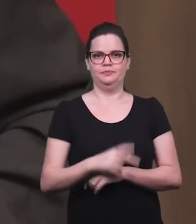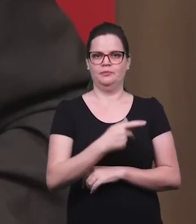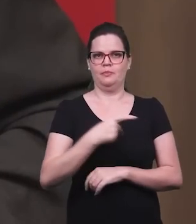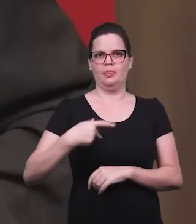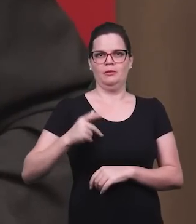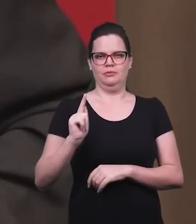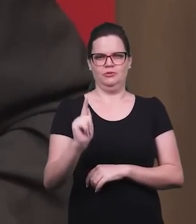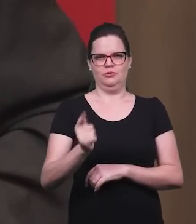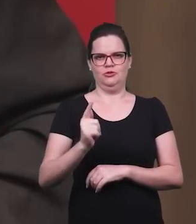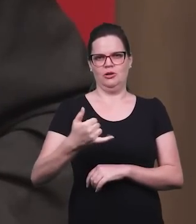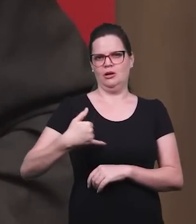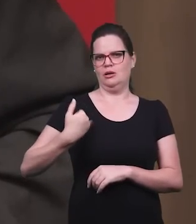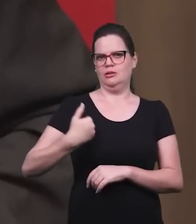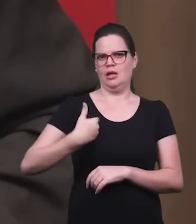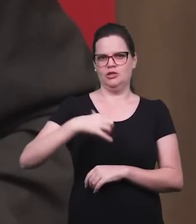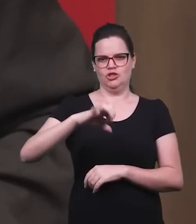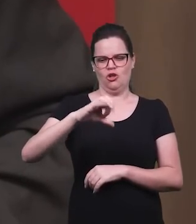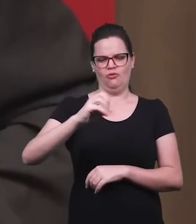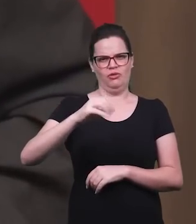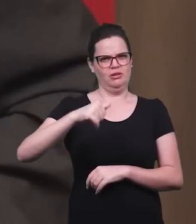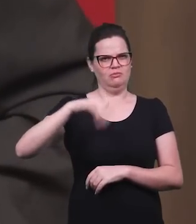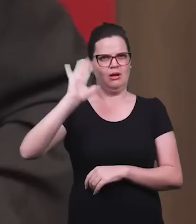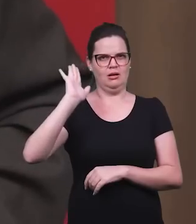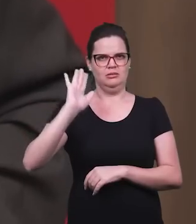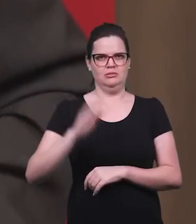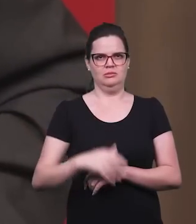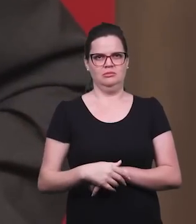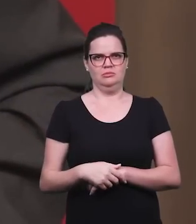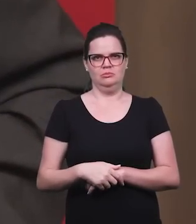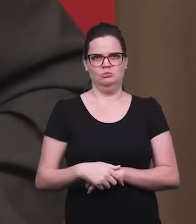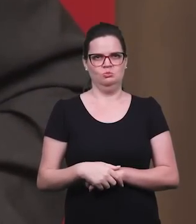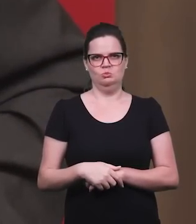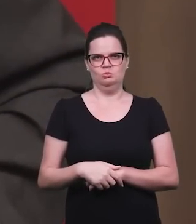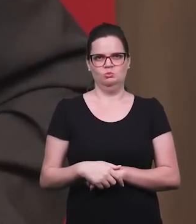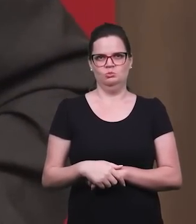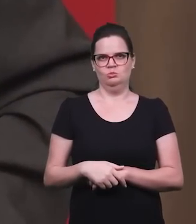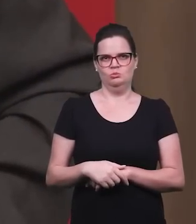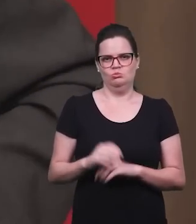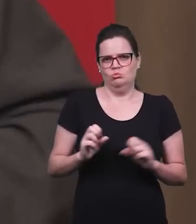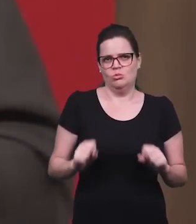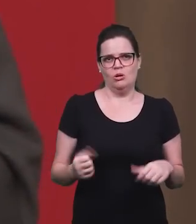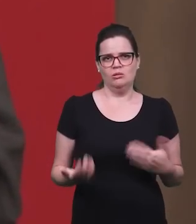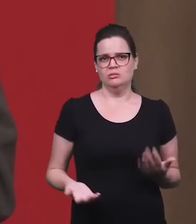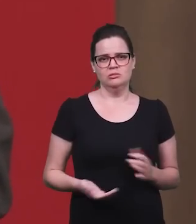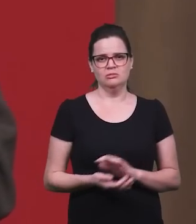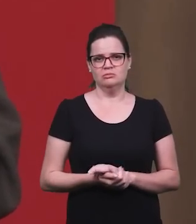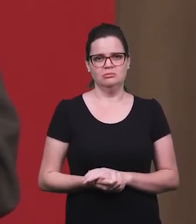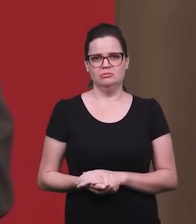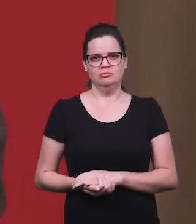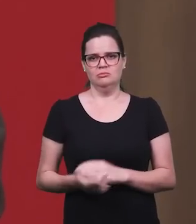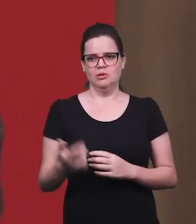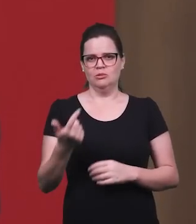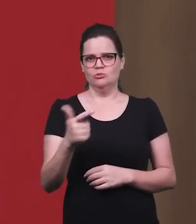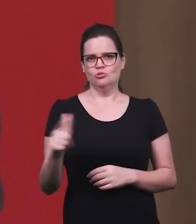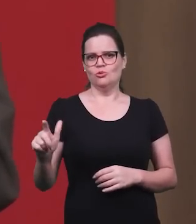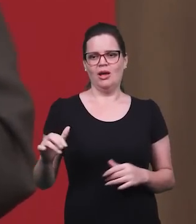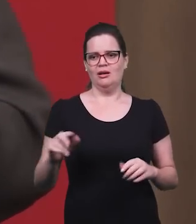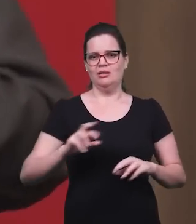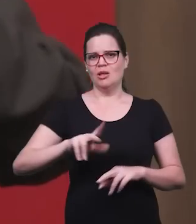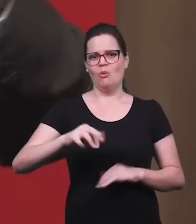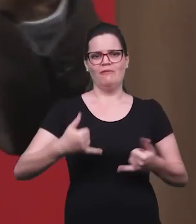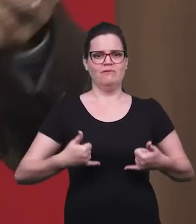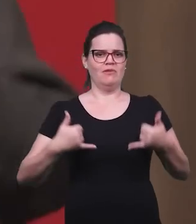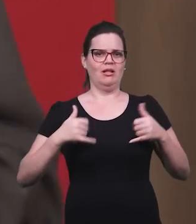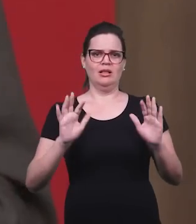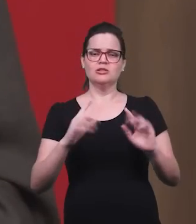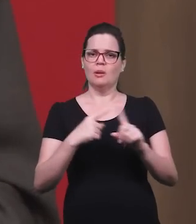já tem mais de 90 anos. Então, não podemos falar, não tem mais vaidade, não é? Deus usou.